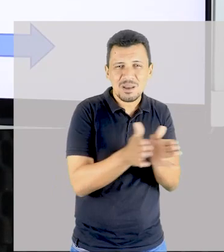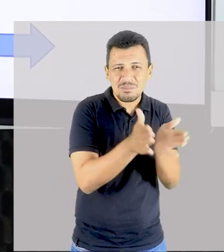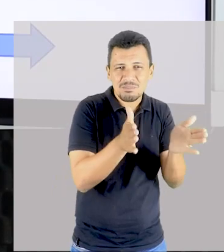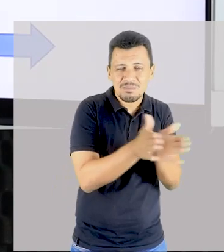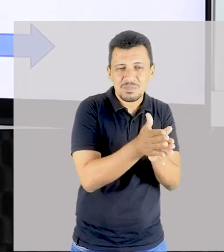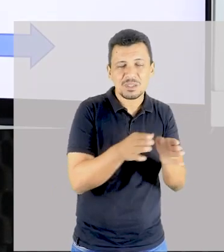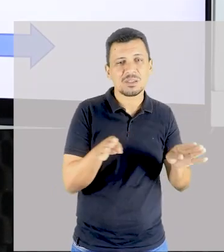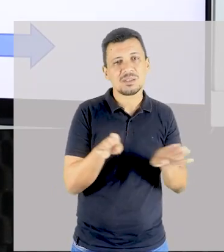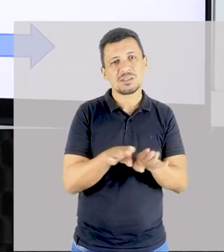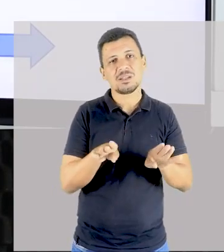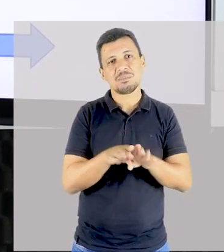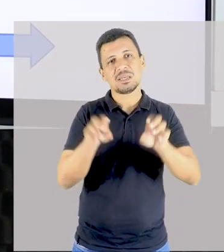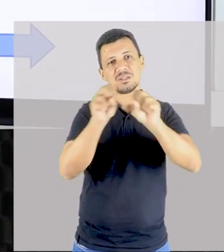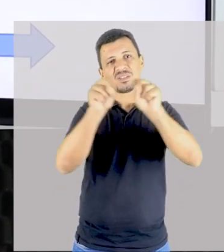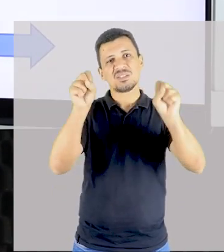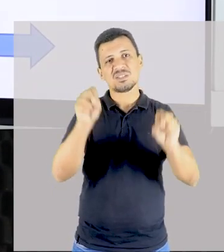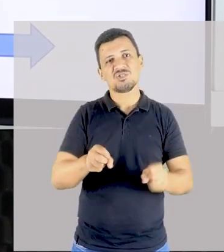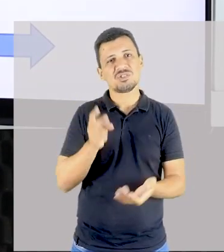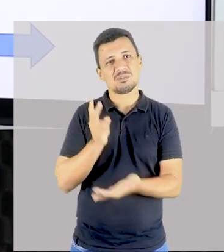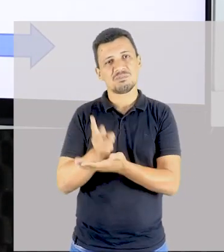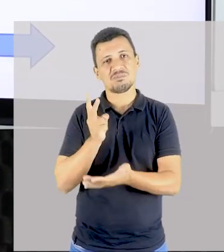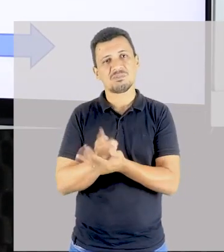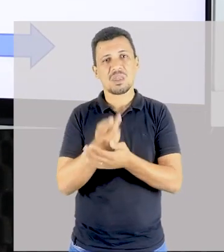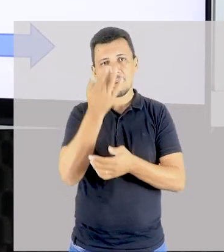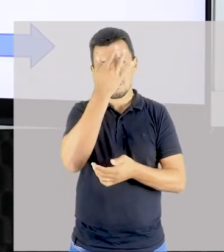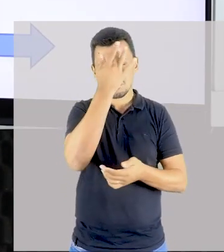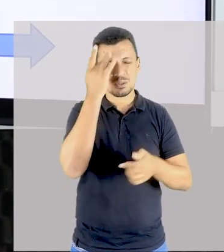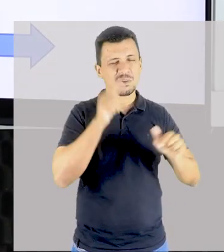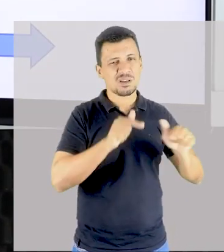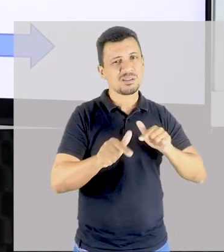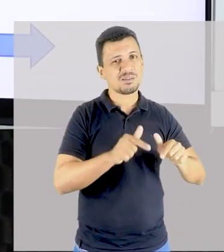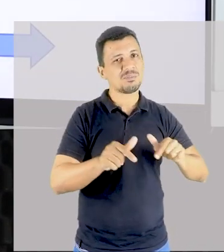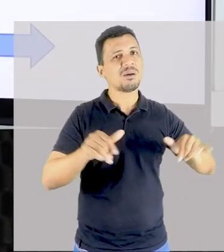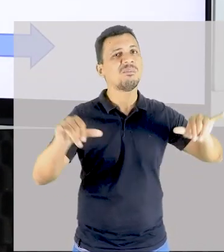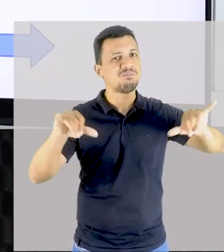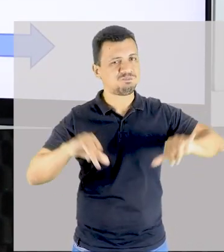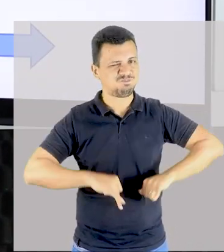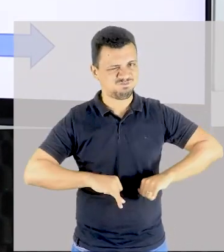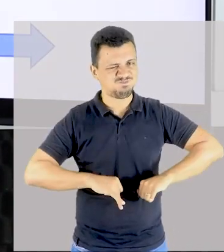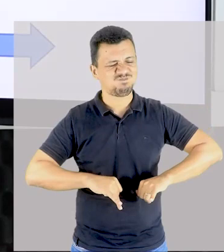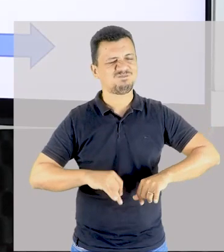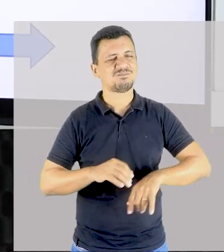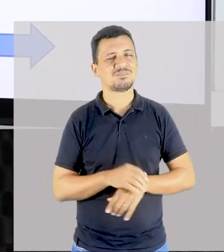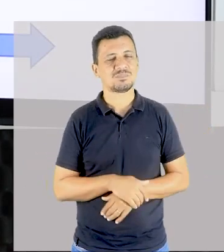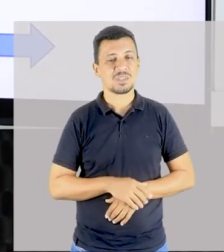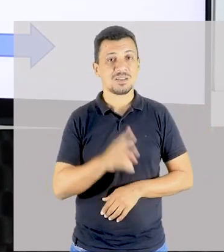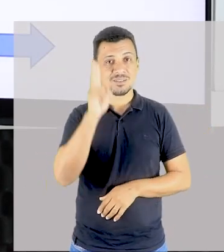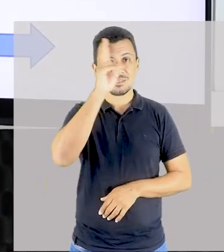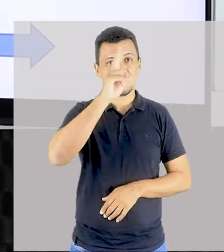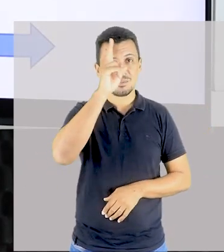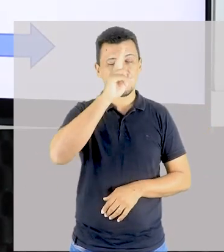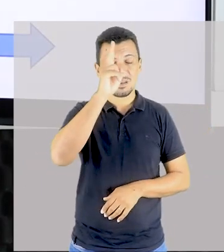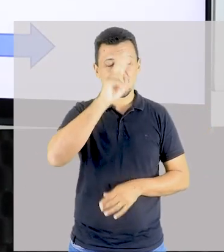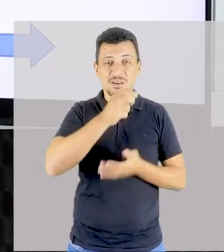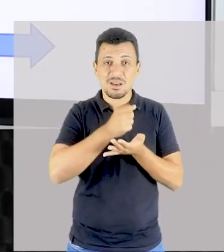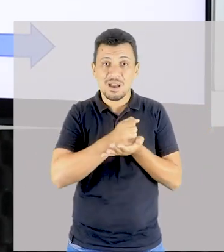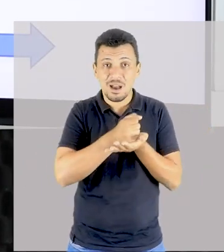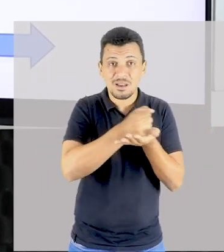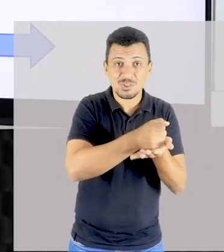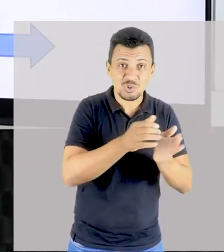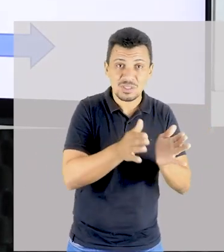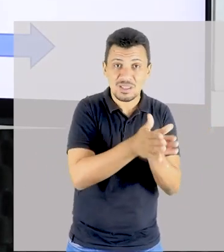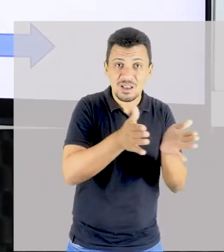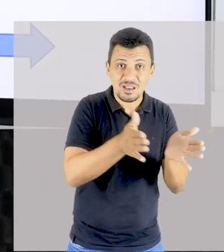perpetuar o sistema de exploração do Trabalhador certo então lembra o assistencialismo é aquela prática mais